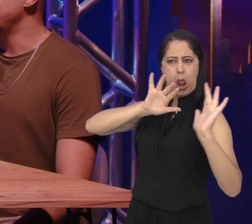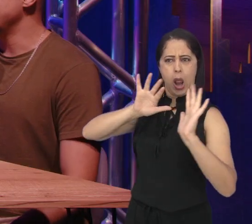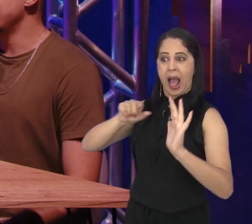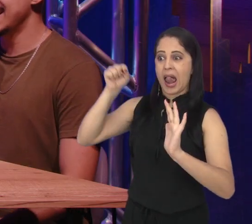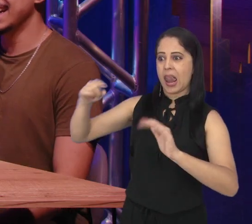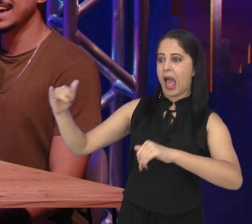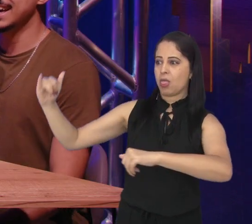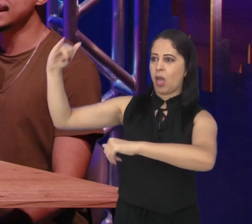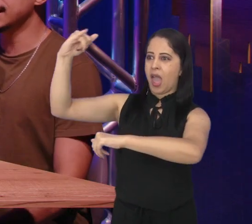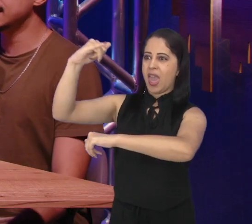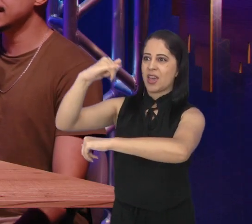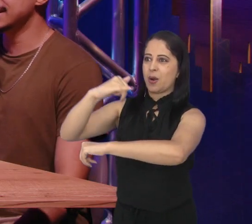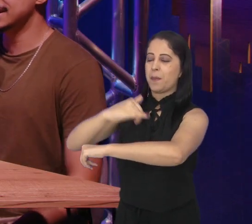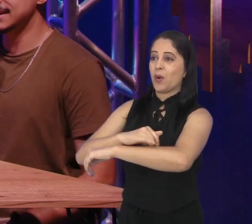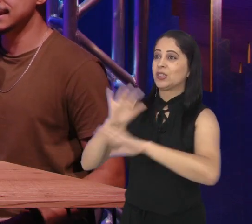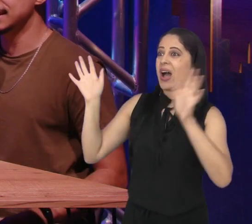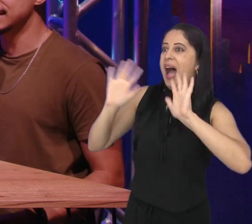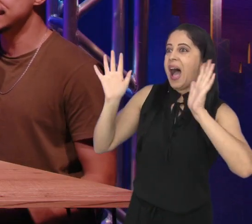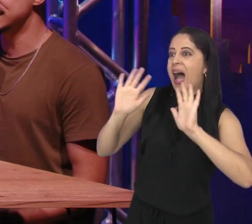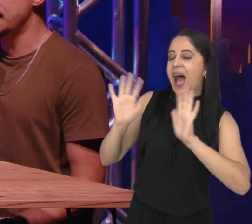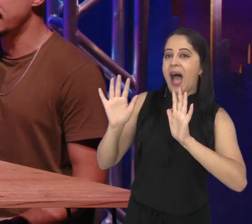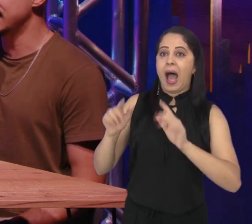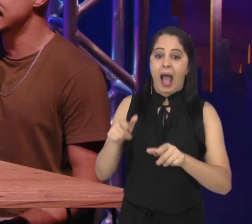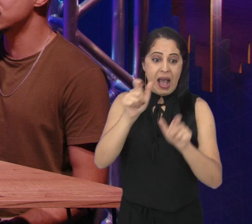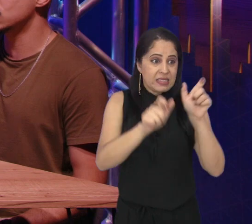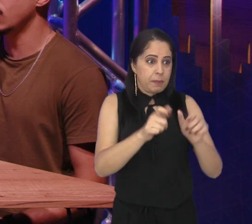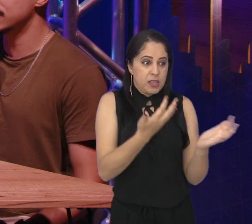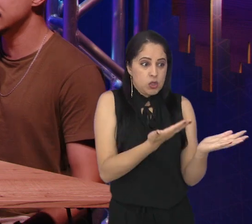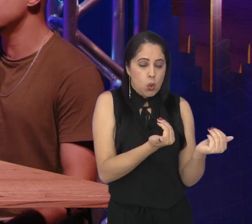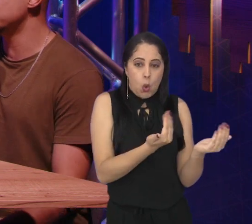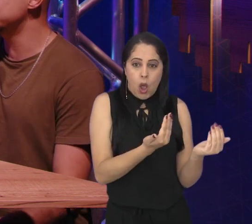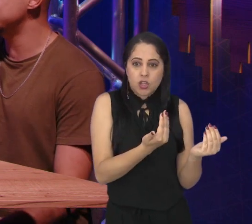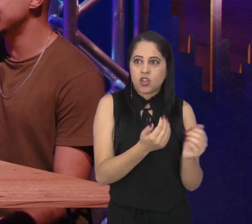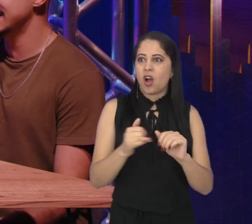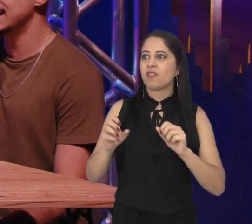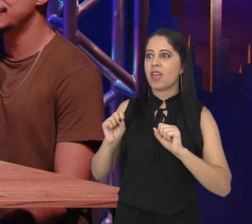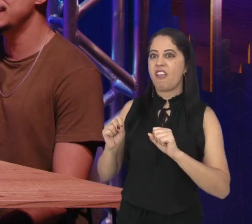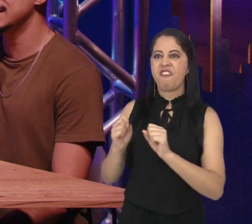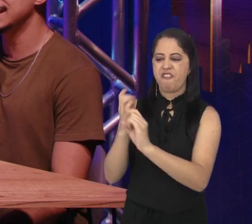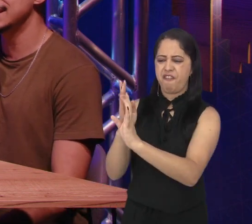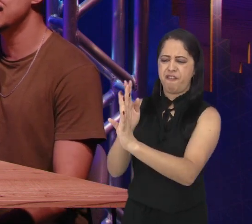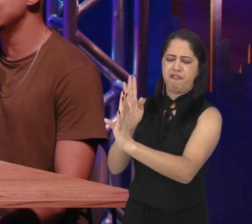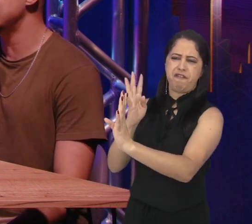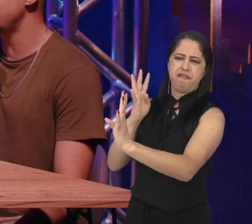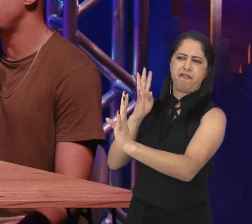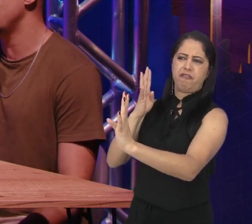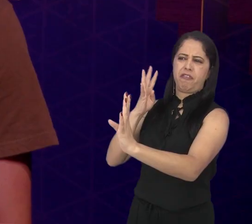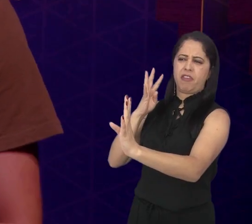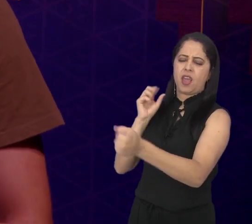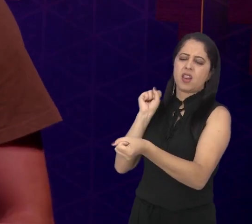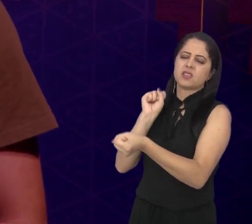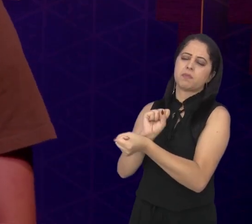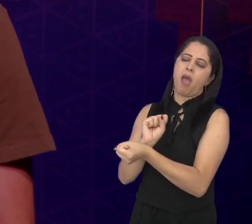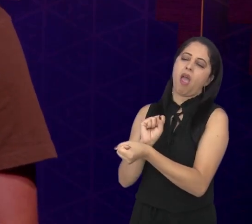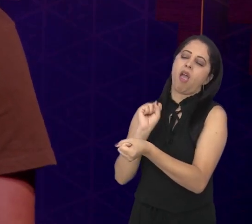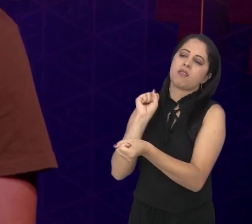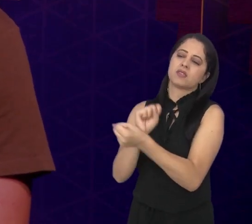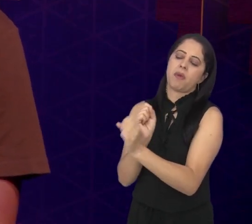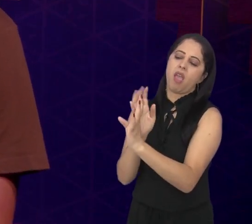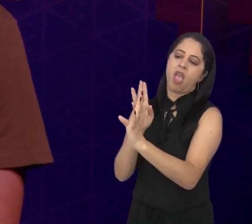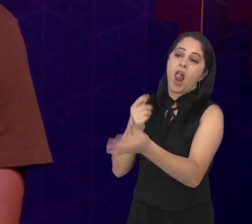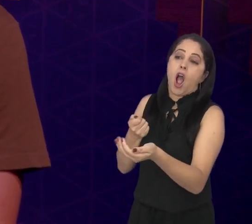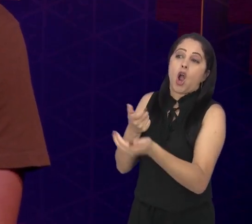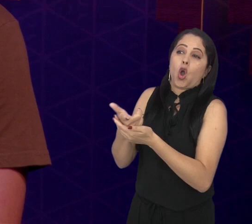ele no aeroporto. E a galera, né, mais jovem que curtia ele, enfrentava horas na fila